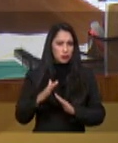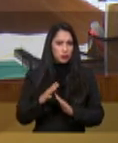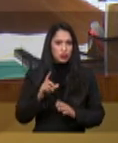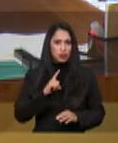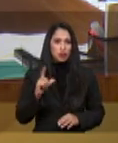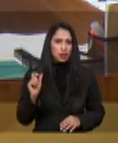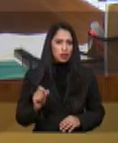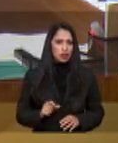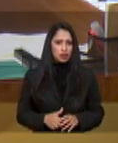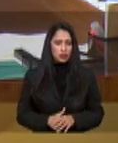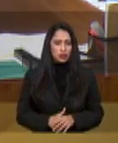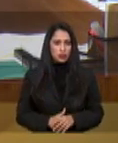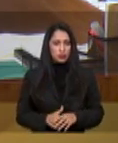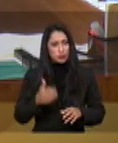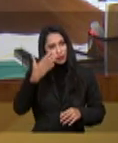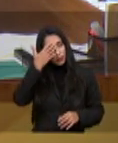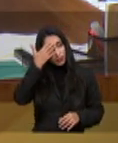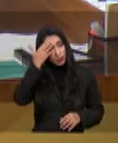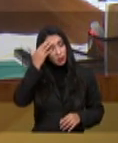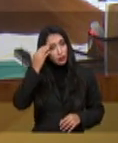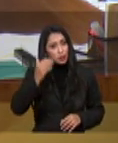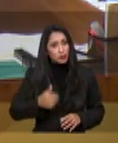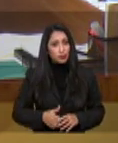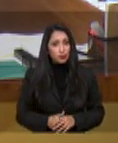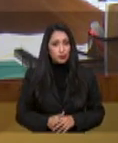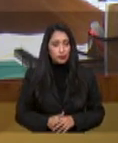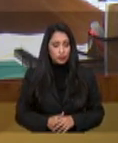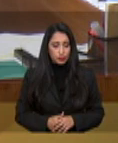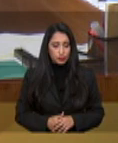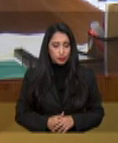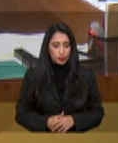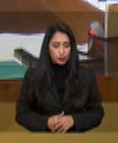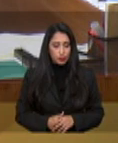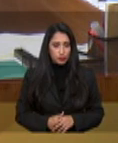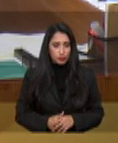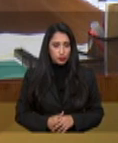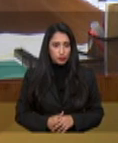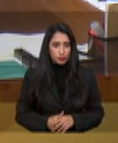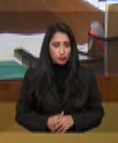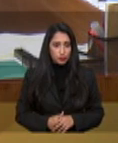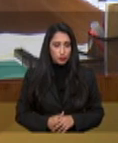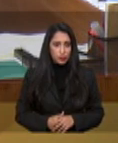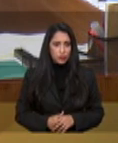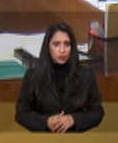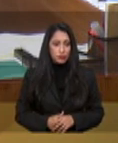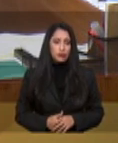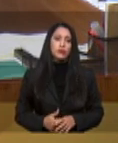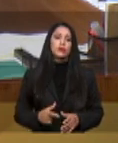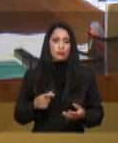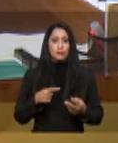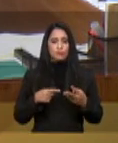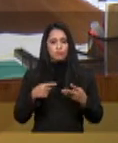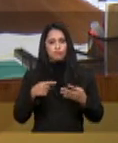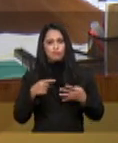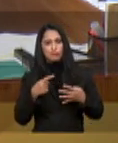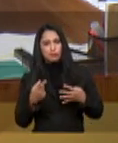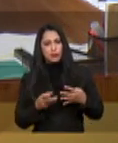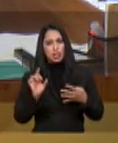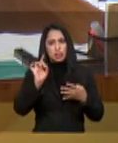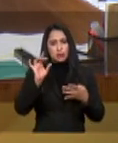do mérito dos requisitos constitucionais de relevância e urgência na edição de medida provisória em casos excepcionalíssimos, em que